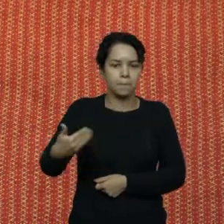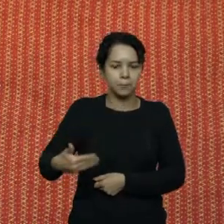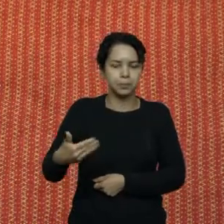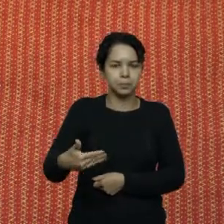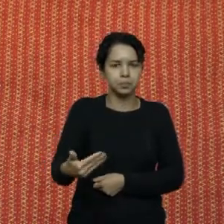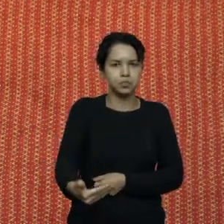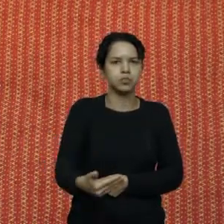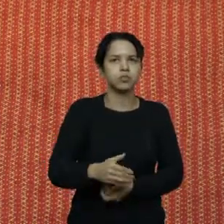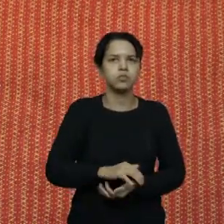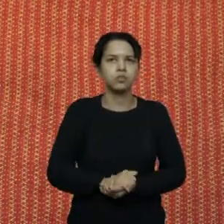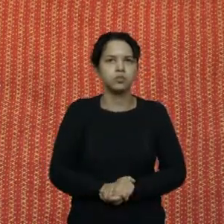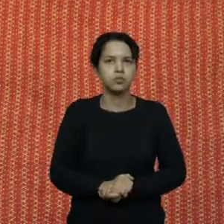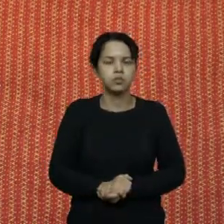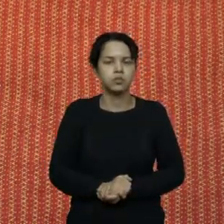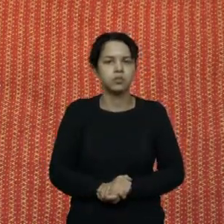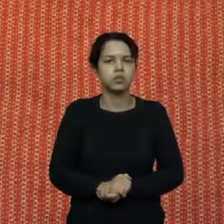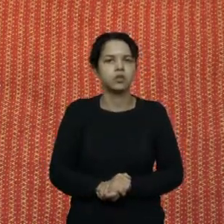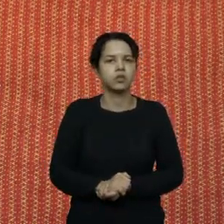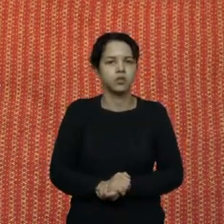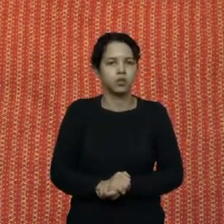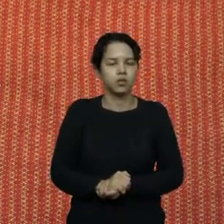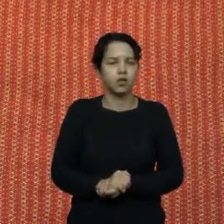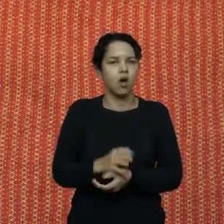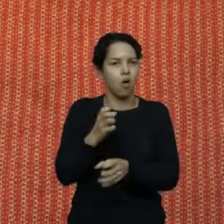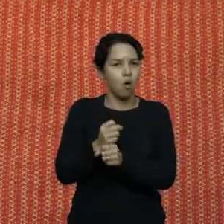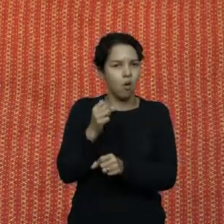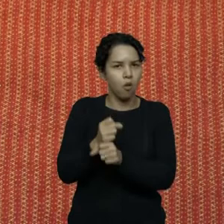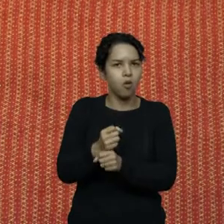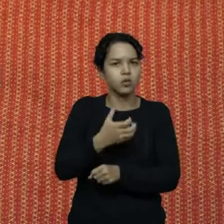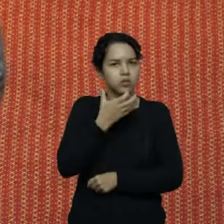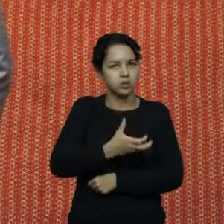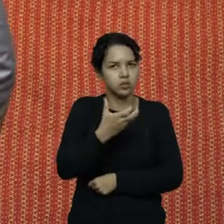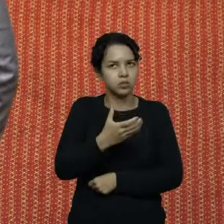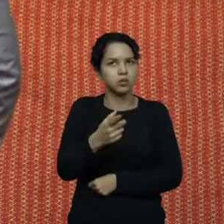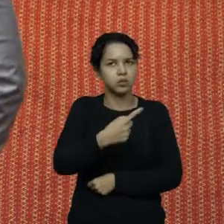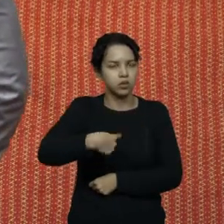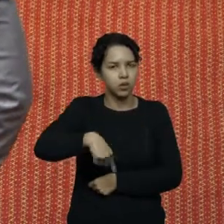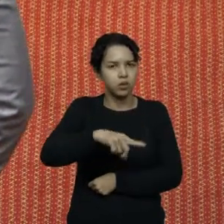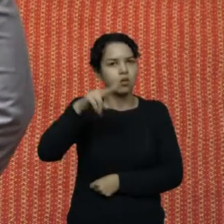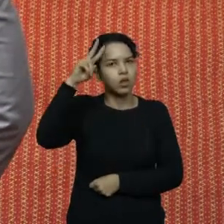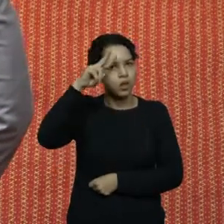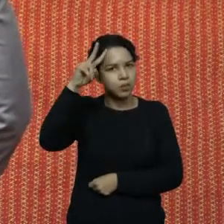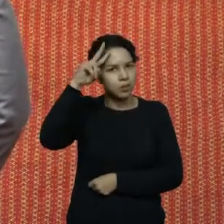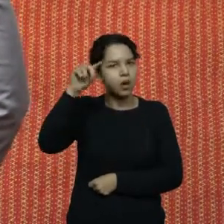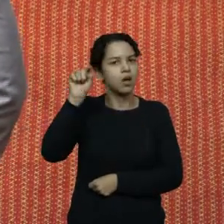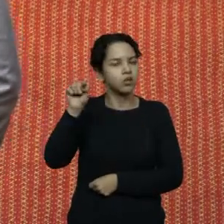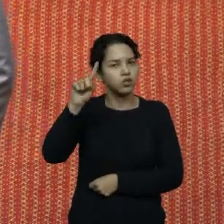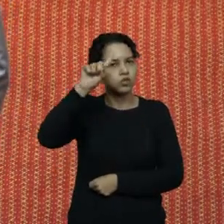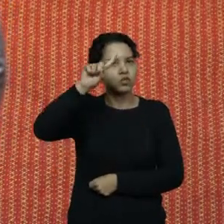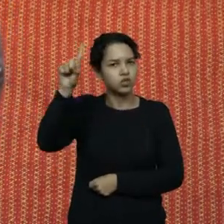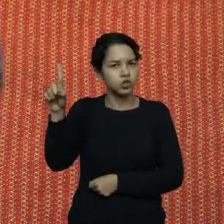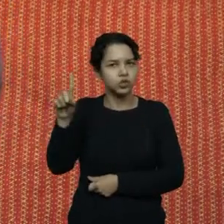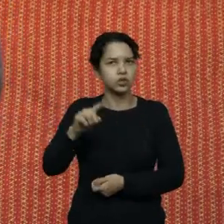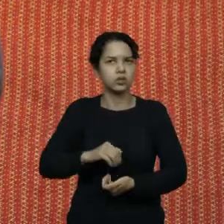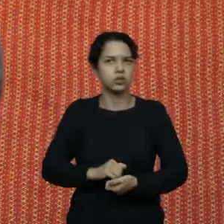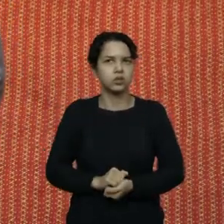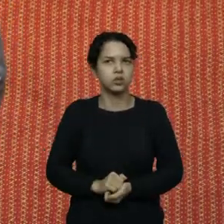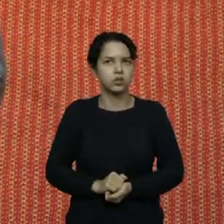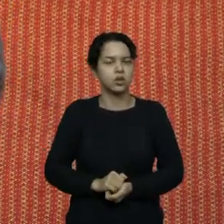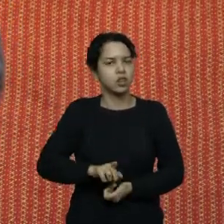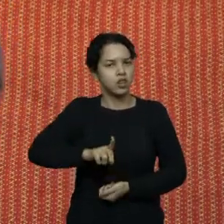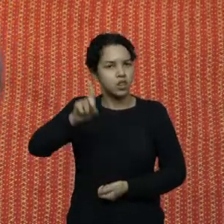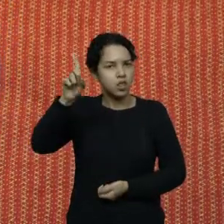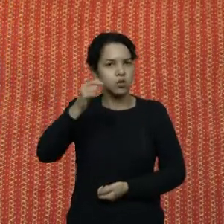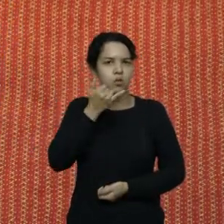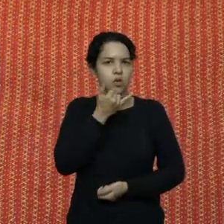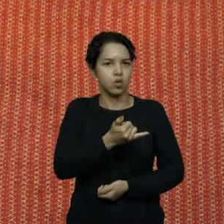já tá vindo a cavalo A conta de dezembro e assim como nós vamos Recordar desse dia que Deus perdoa